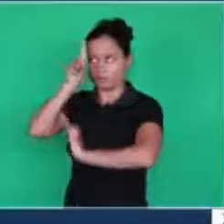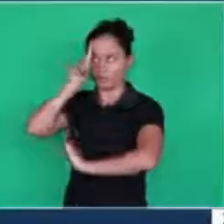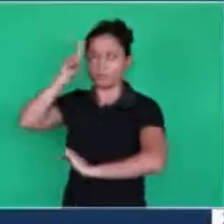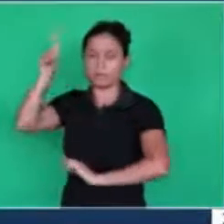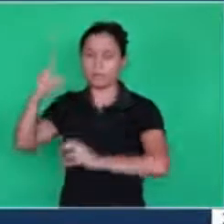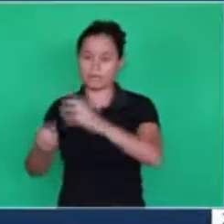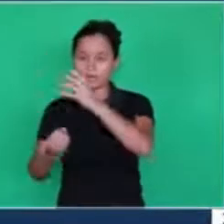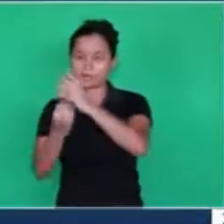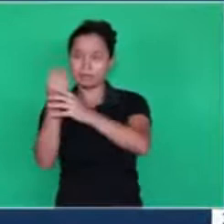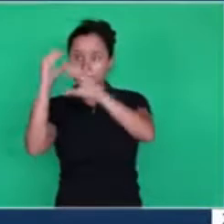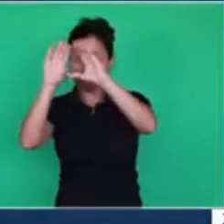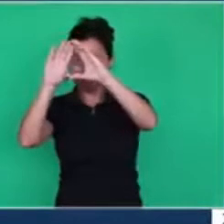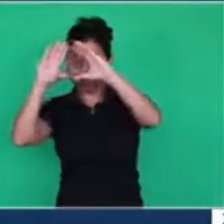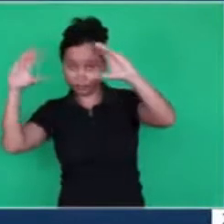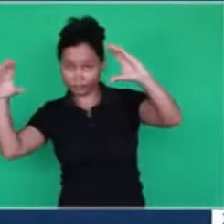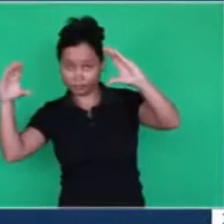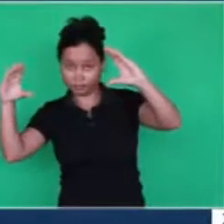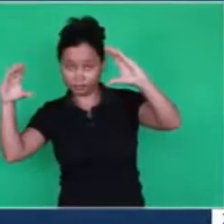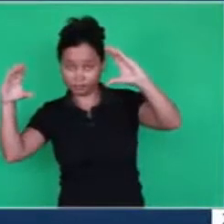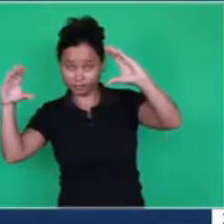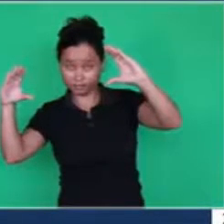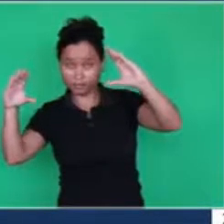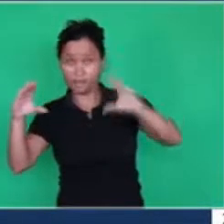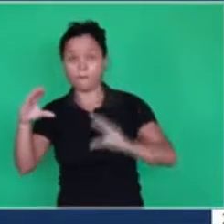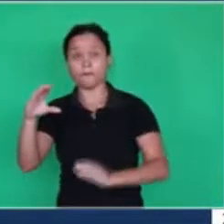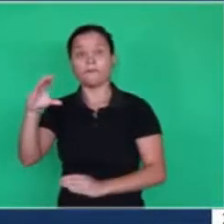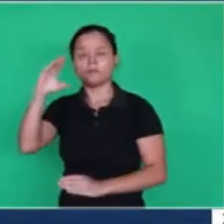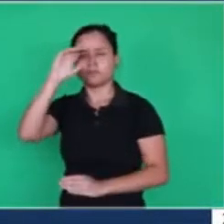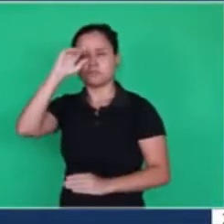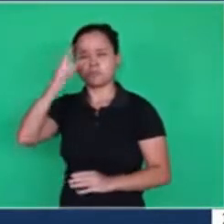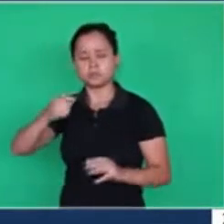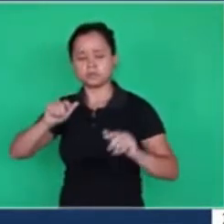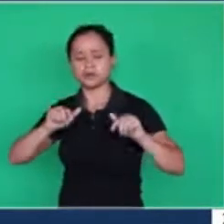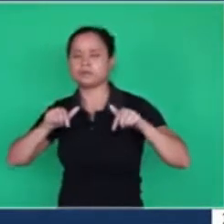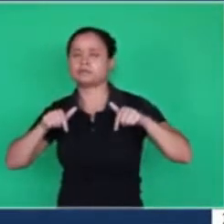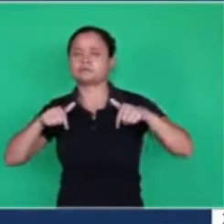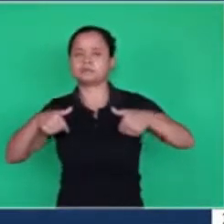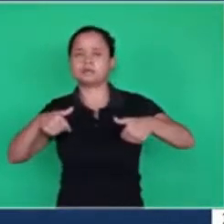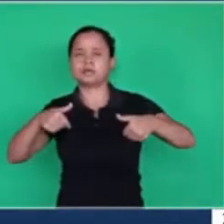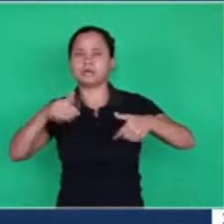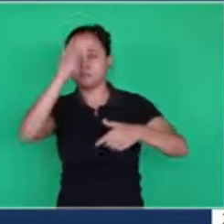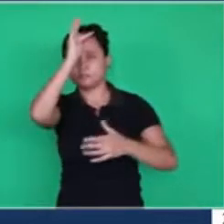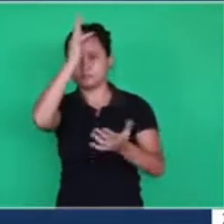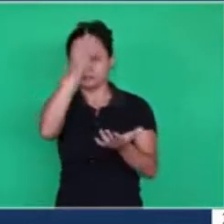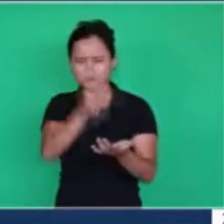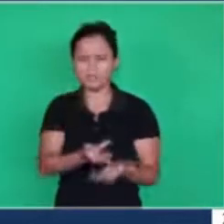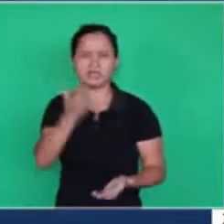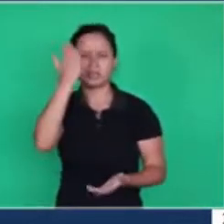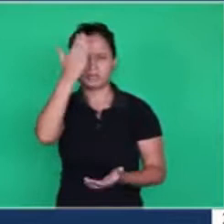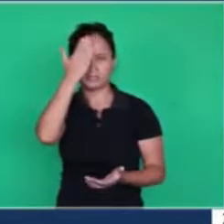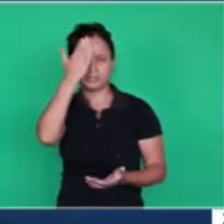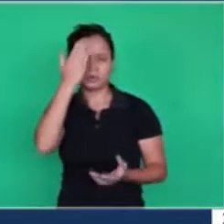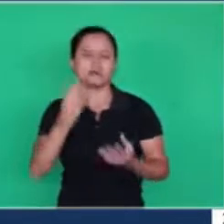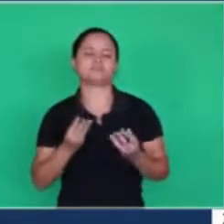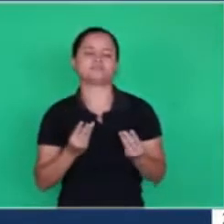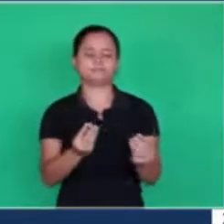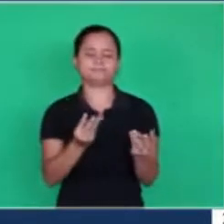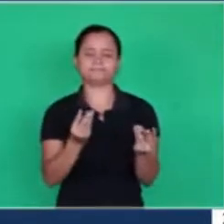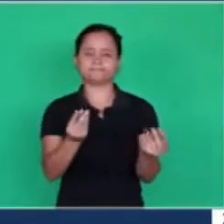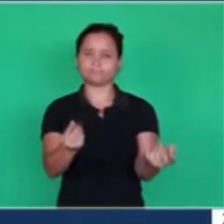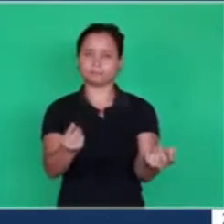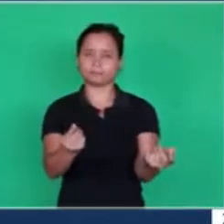palavra, e pela fé nós entendemos, e é substância. Deus se